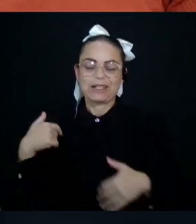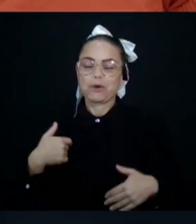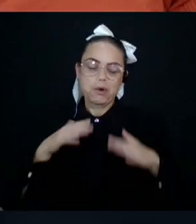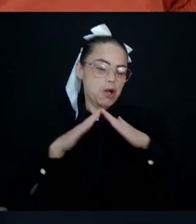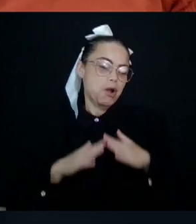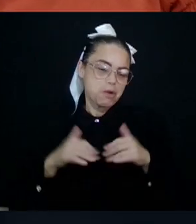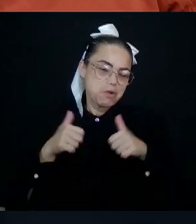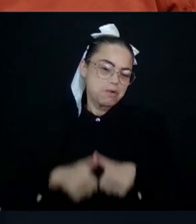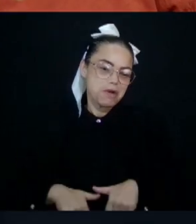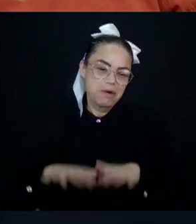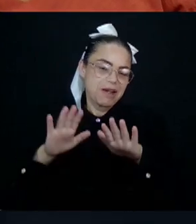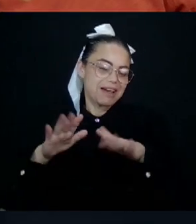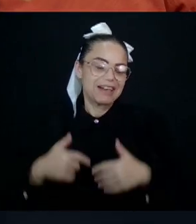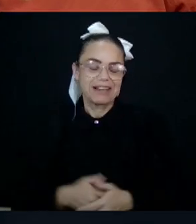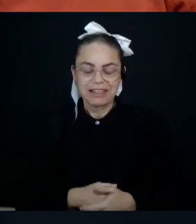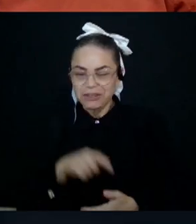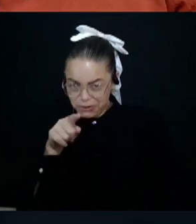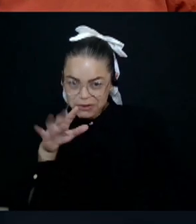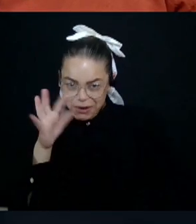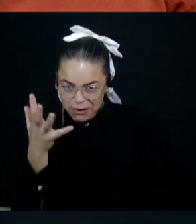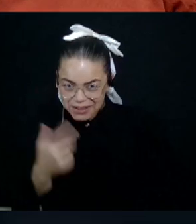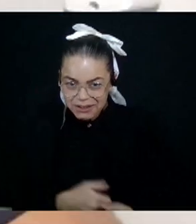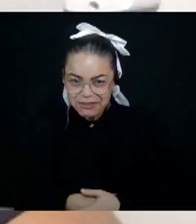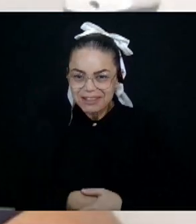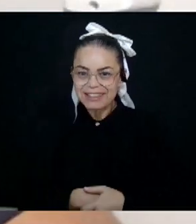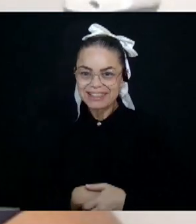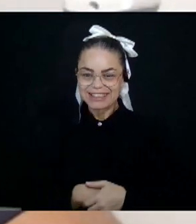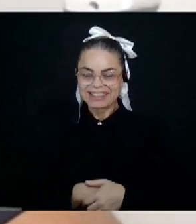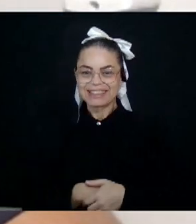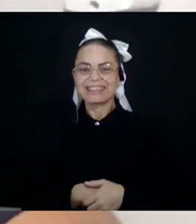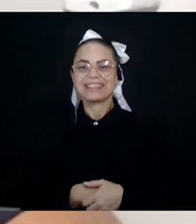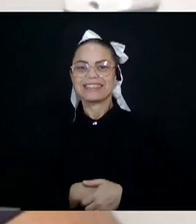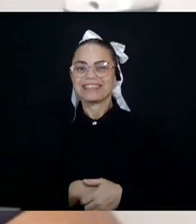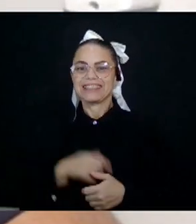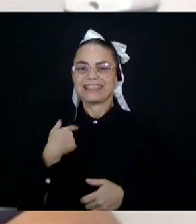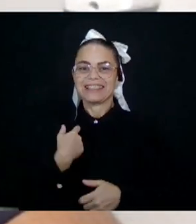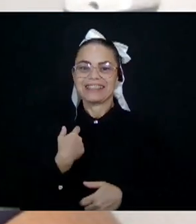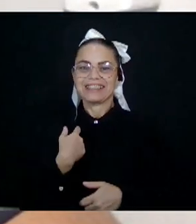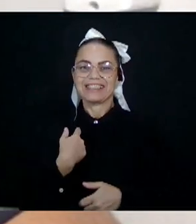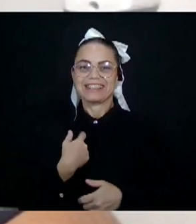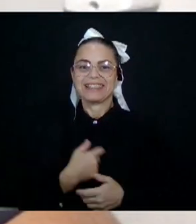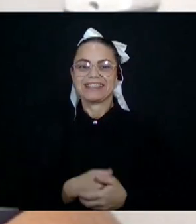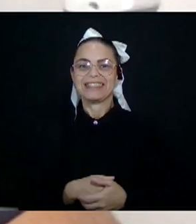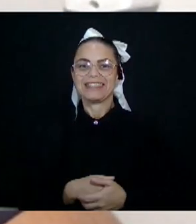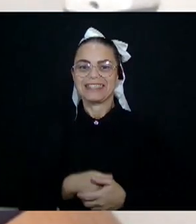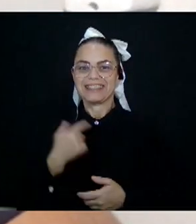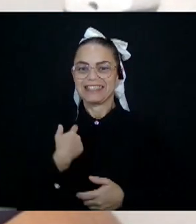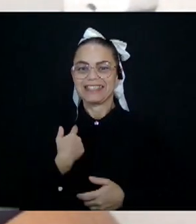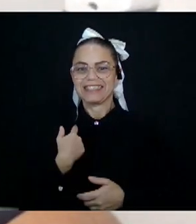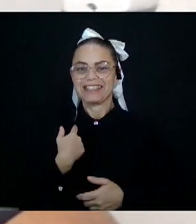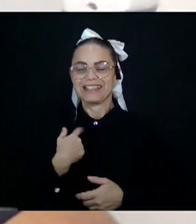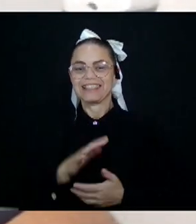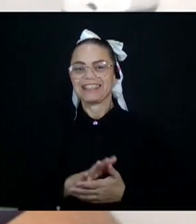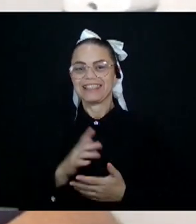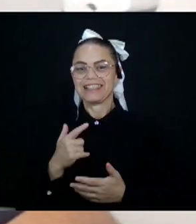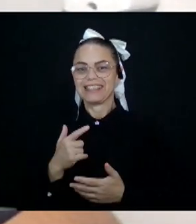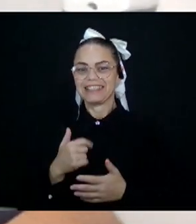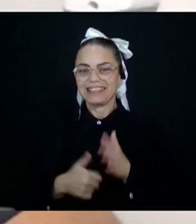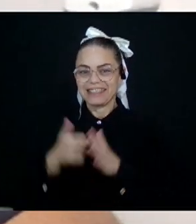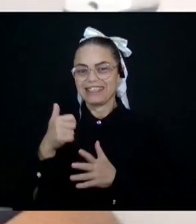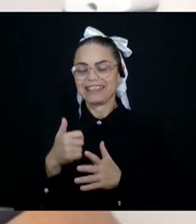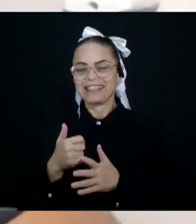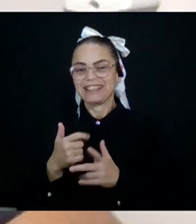eu fico. Já aconteceu contigo? Já assim, é o que dizem na nossa vida, as primeiras coisas a gente nunca